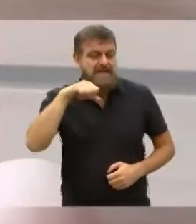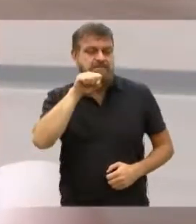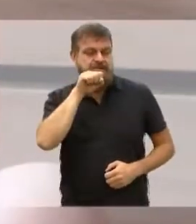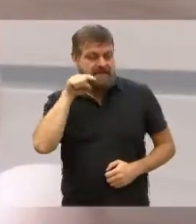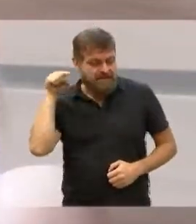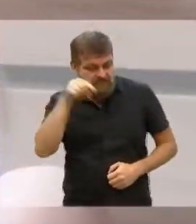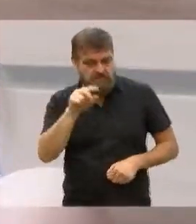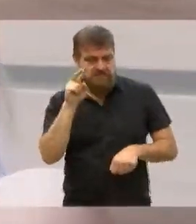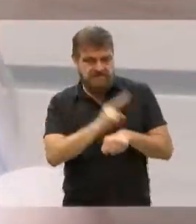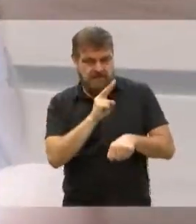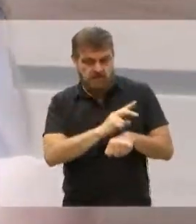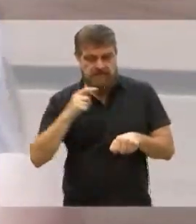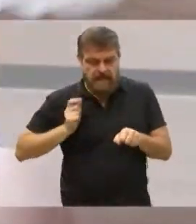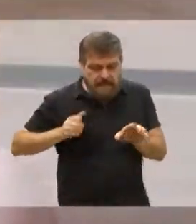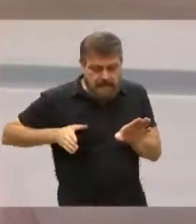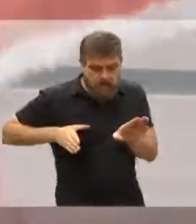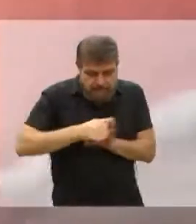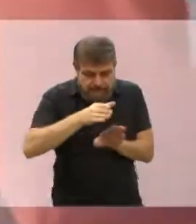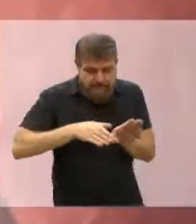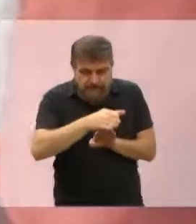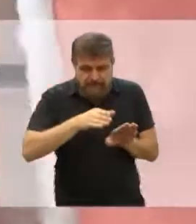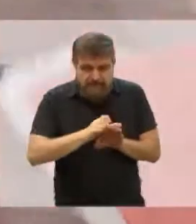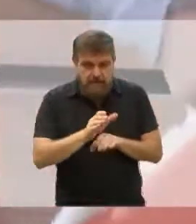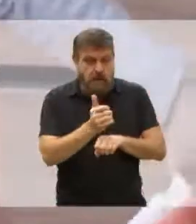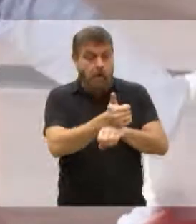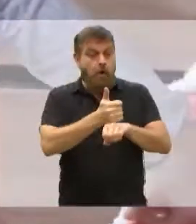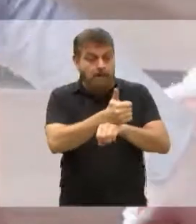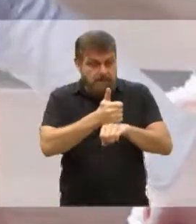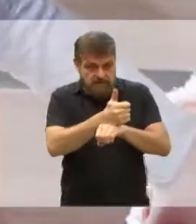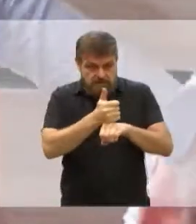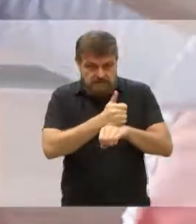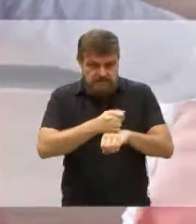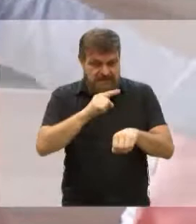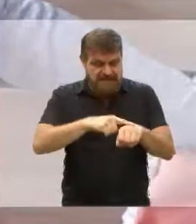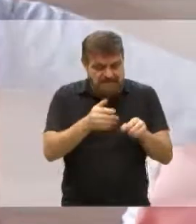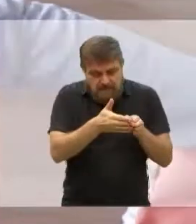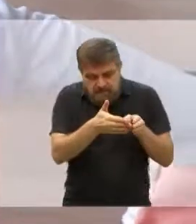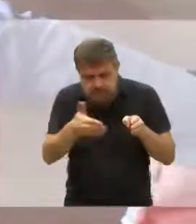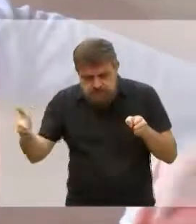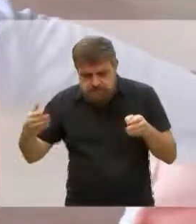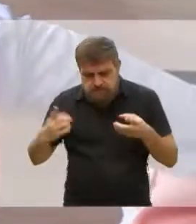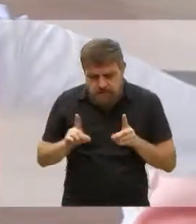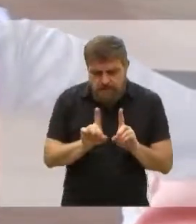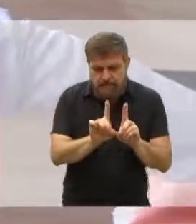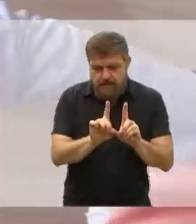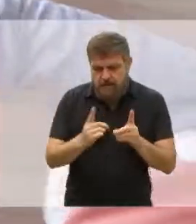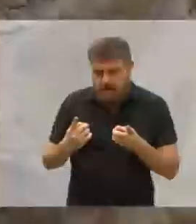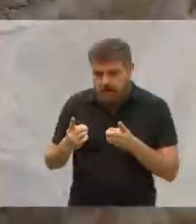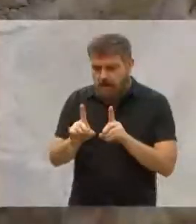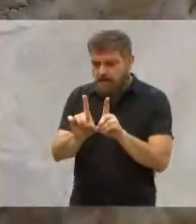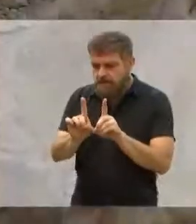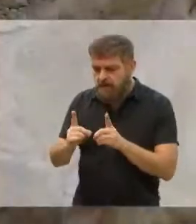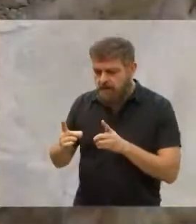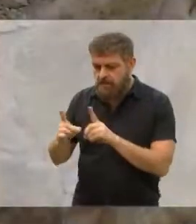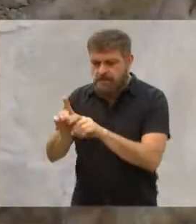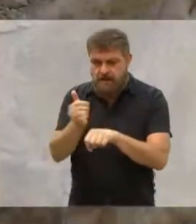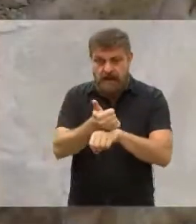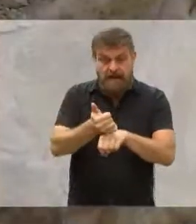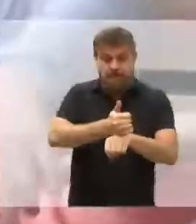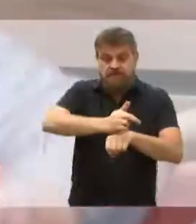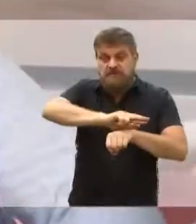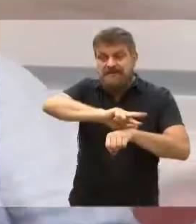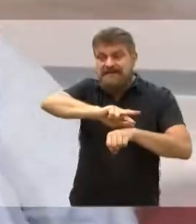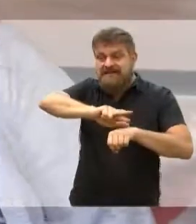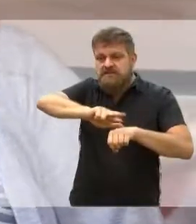mãe. Você cuida e eu oriento qual profissional você vai precisar em cada momento da vida dela. E a gente tem levado dessa